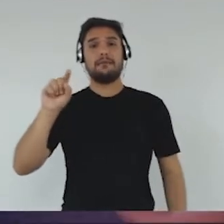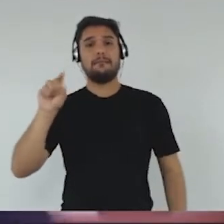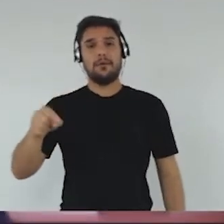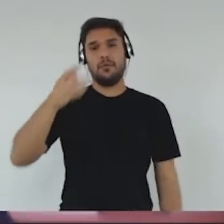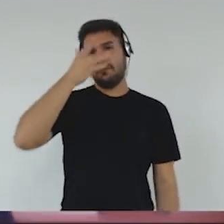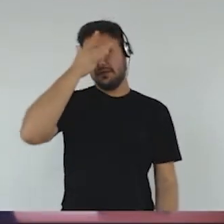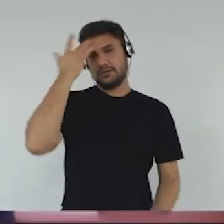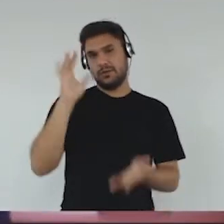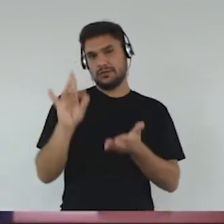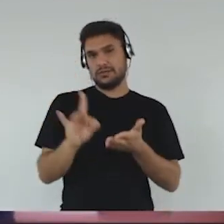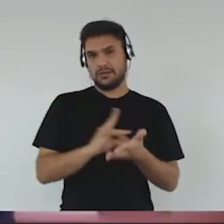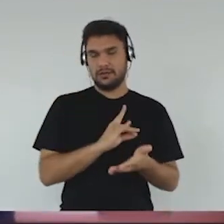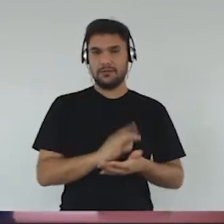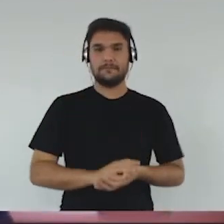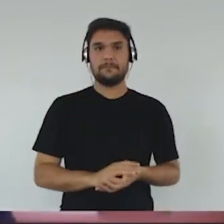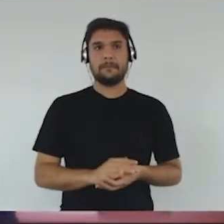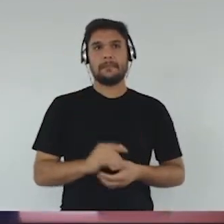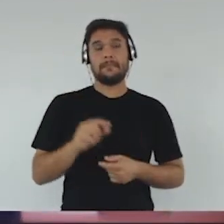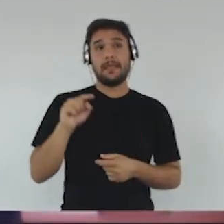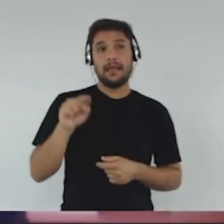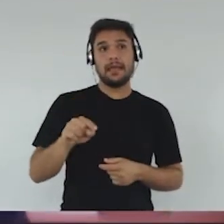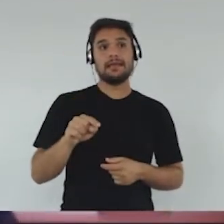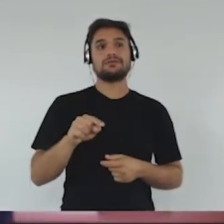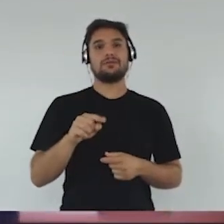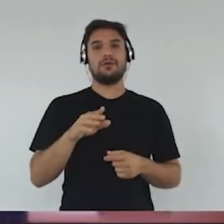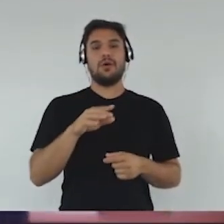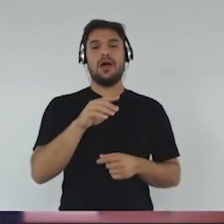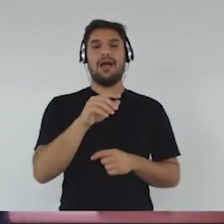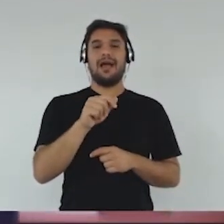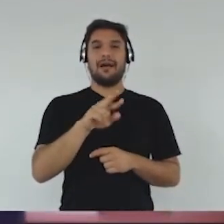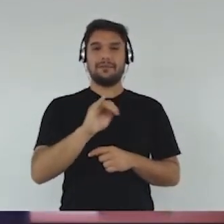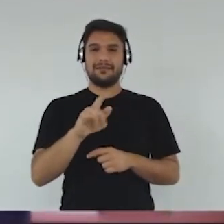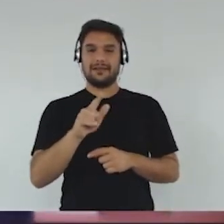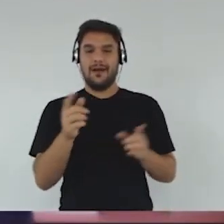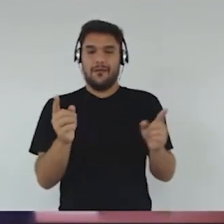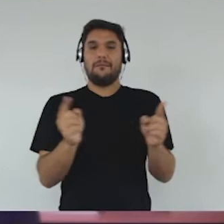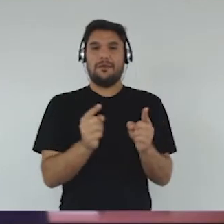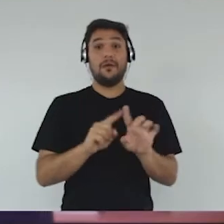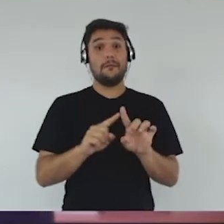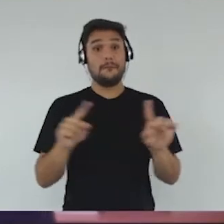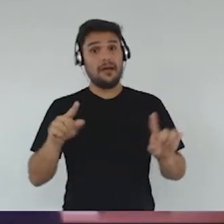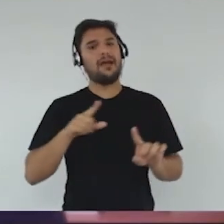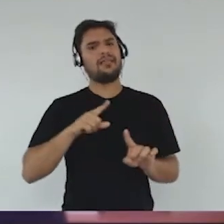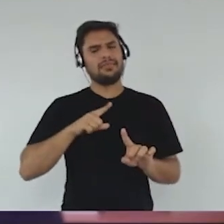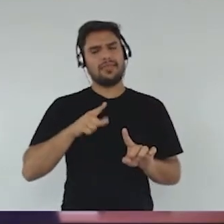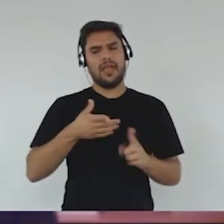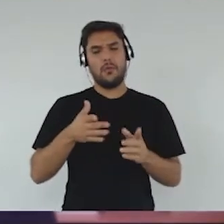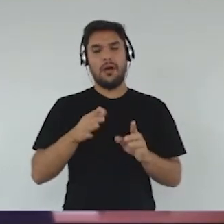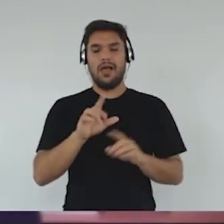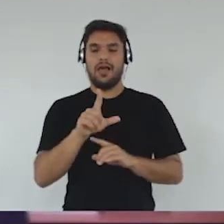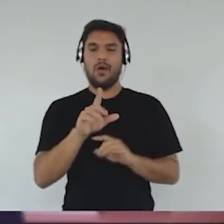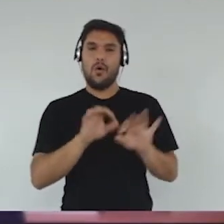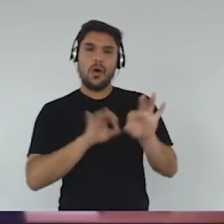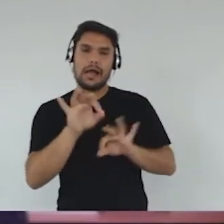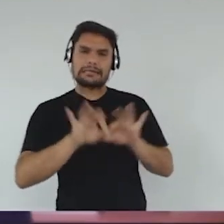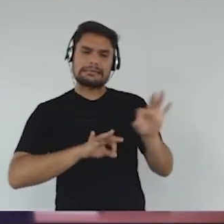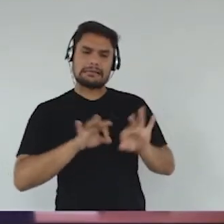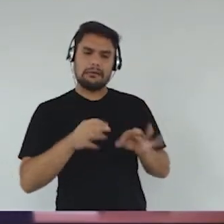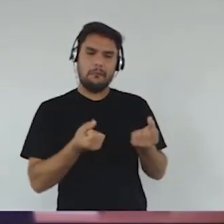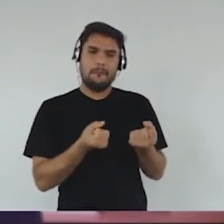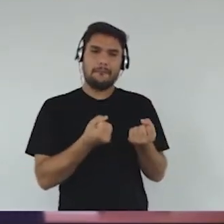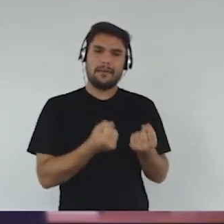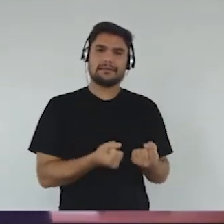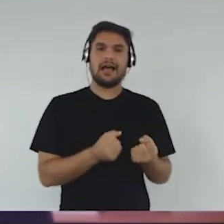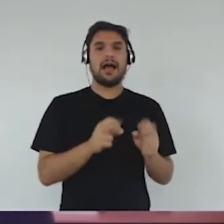inscritos. Evidentemente, no processo arbitral o número é muito menor, mas ainda assim existe uma logística muito complexa relacionada